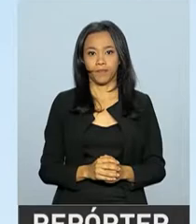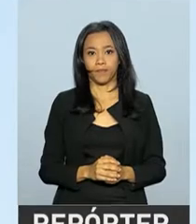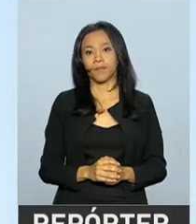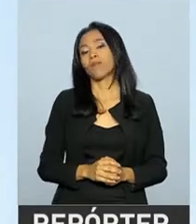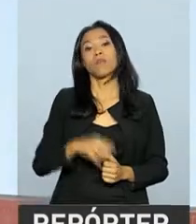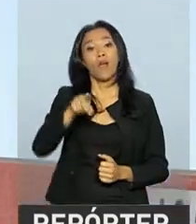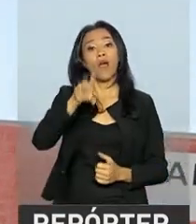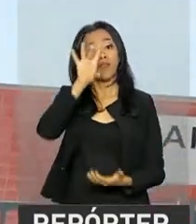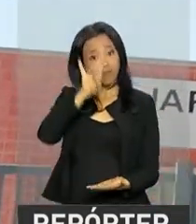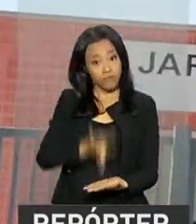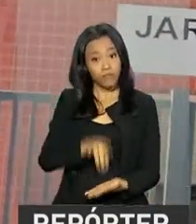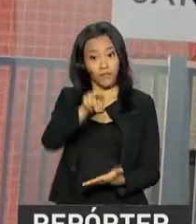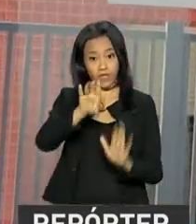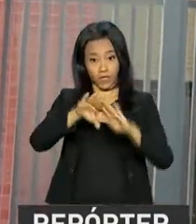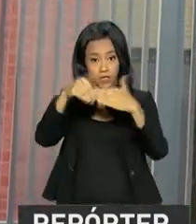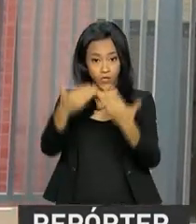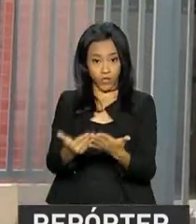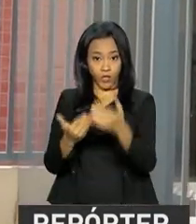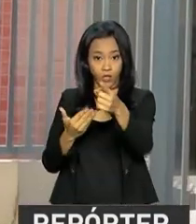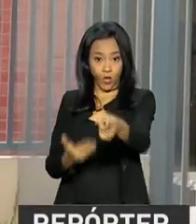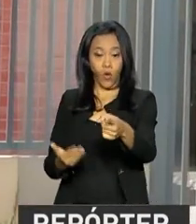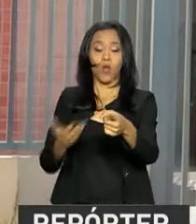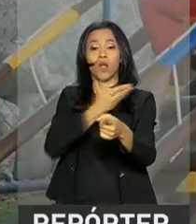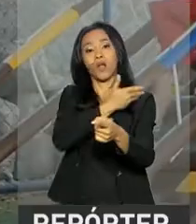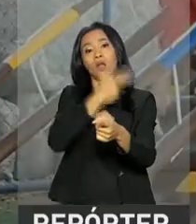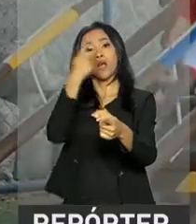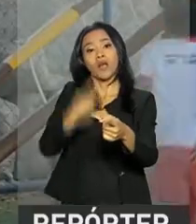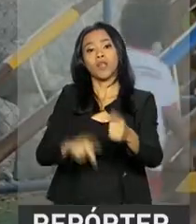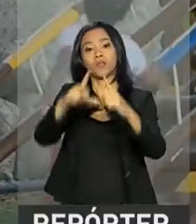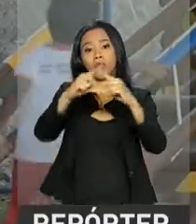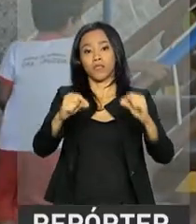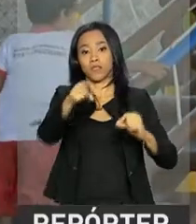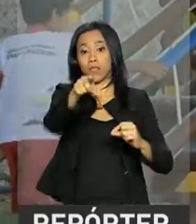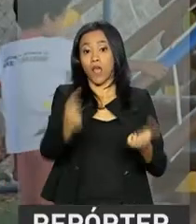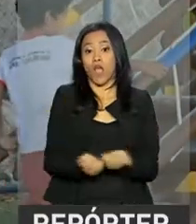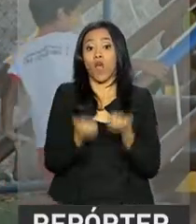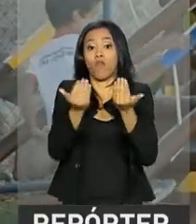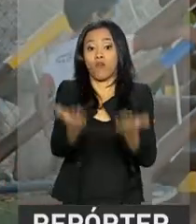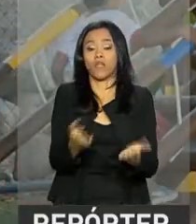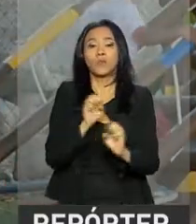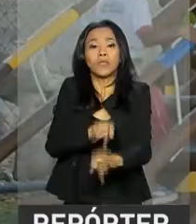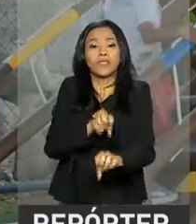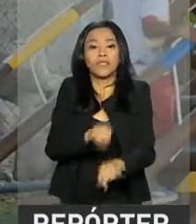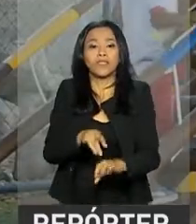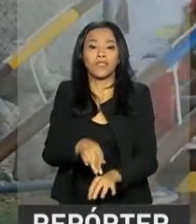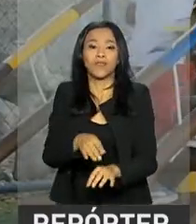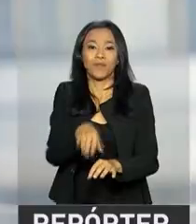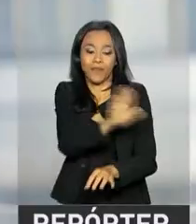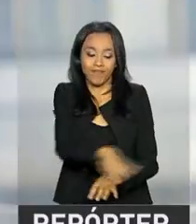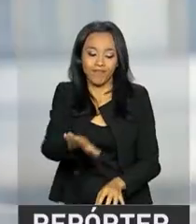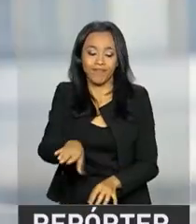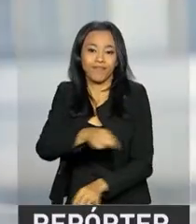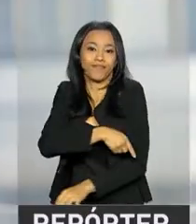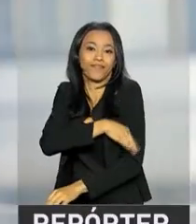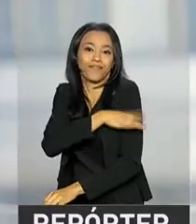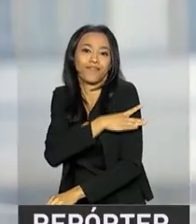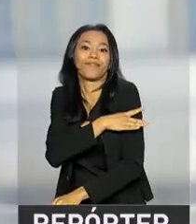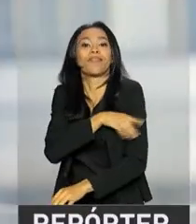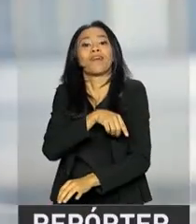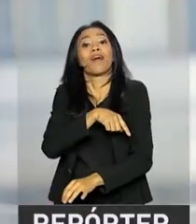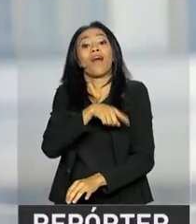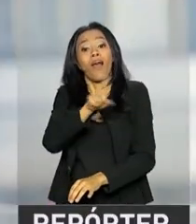realidade nessa escola da rede pública de brasília ela oferece um ensino infantil para os pequenos junto com